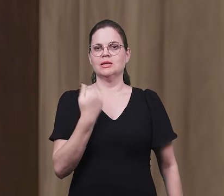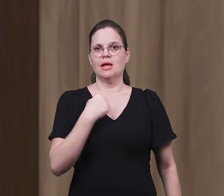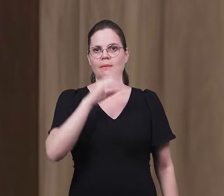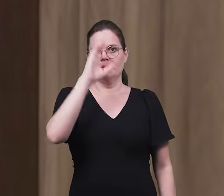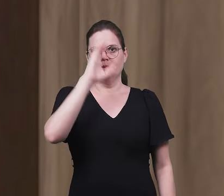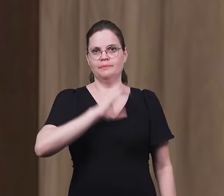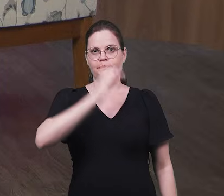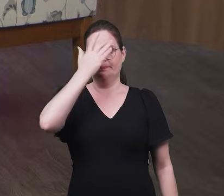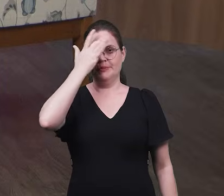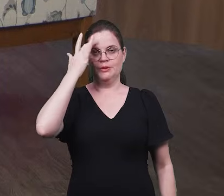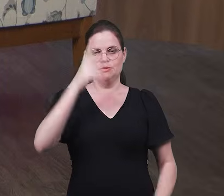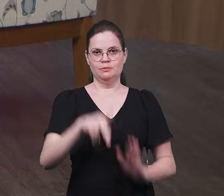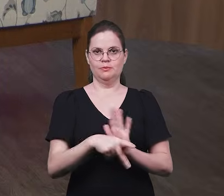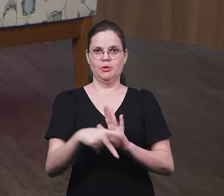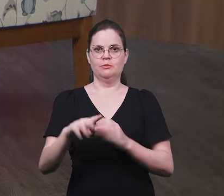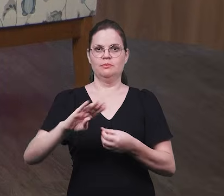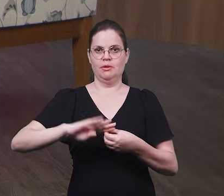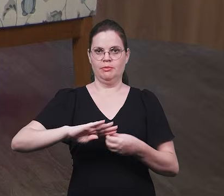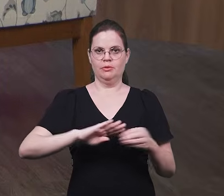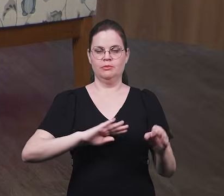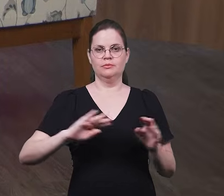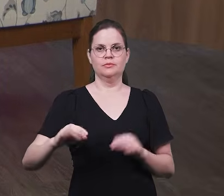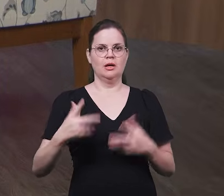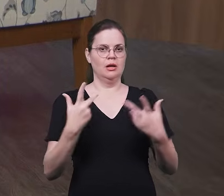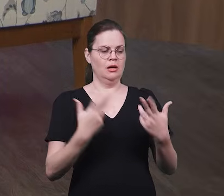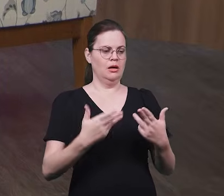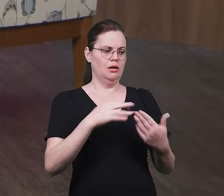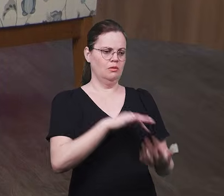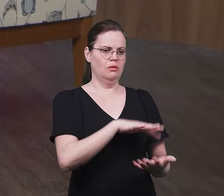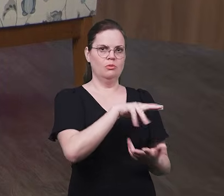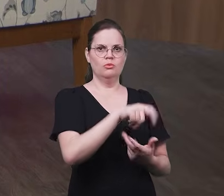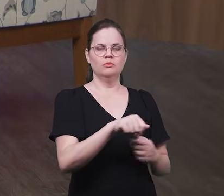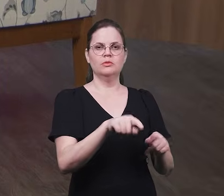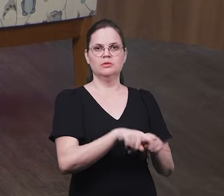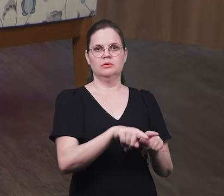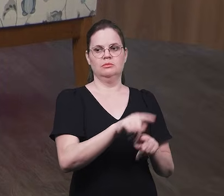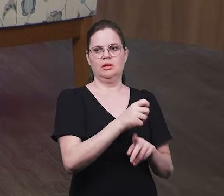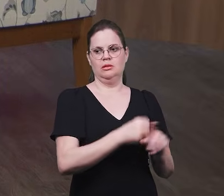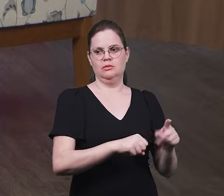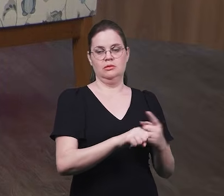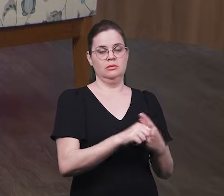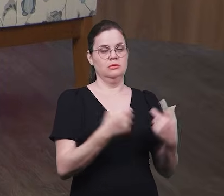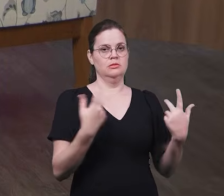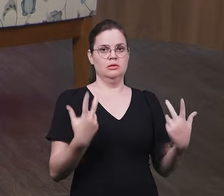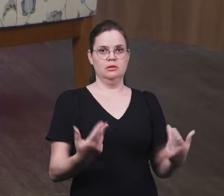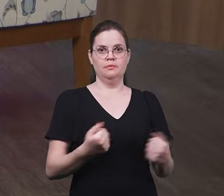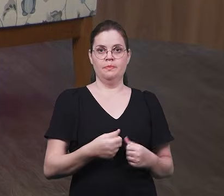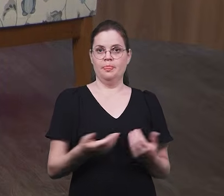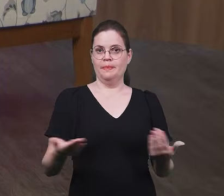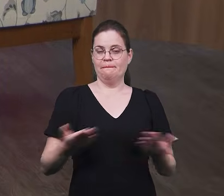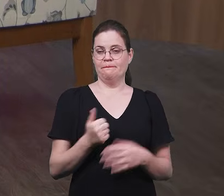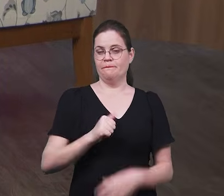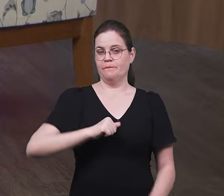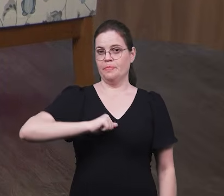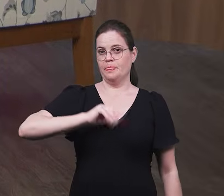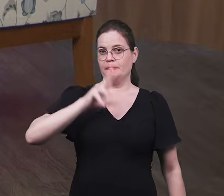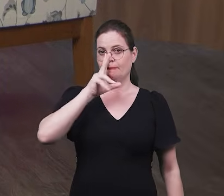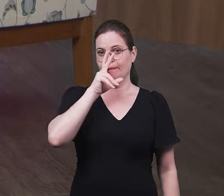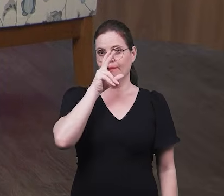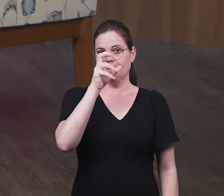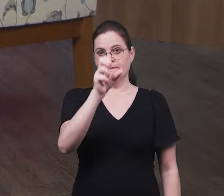isso. Na verdade, se a gente fizer um paralelo profético, é exatamente hoje, de uma forma assim,